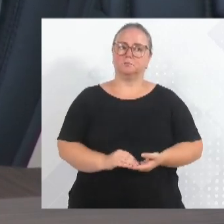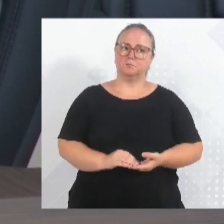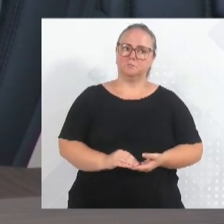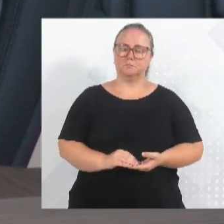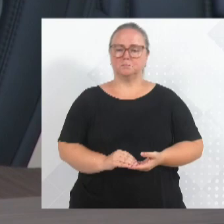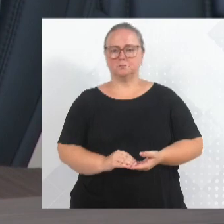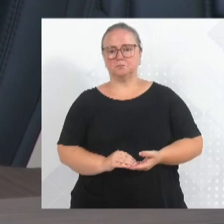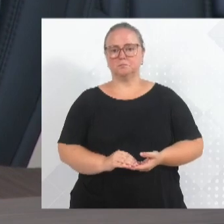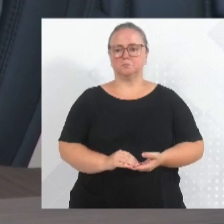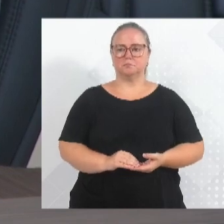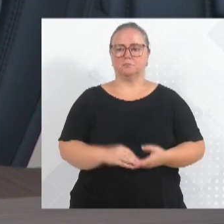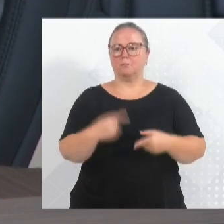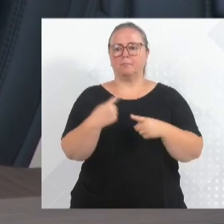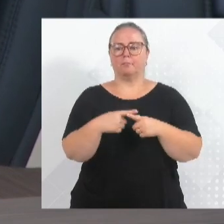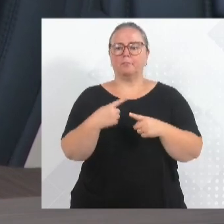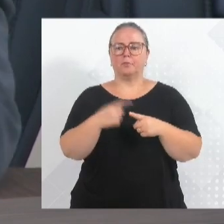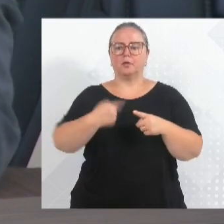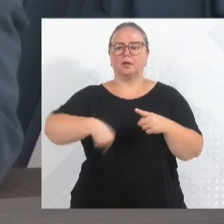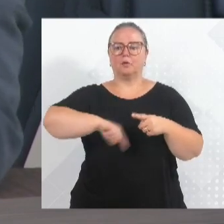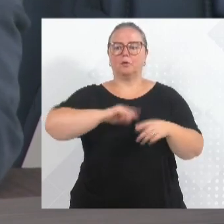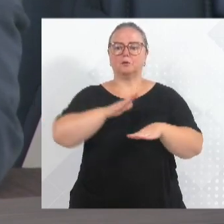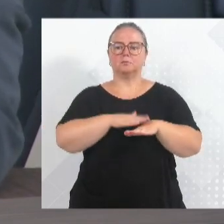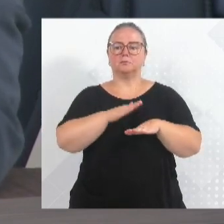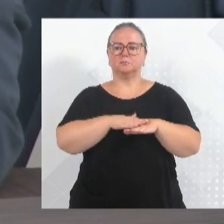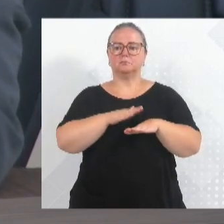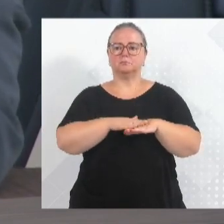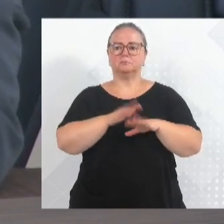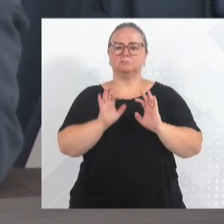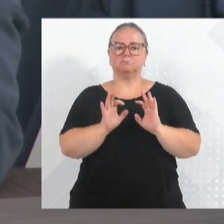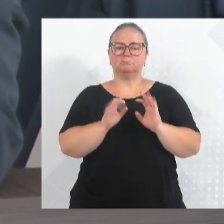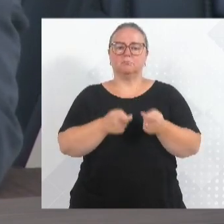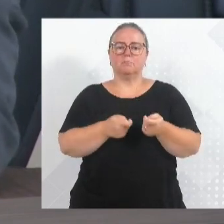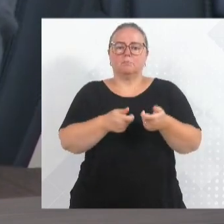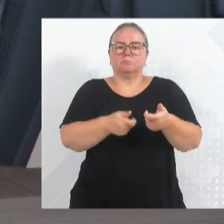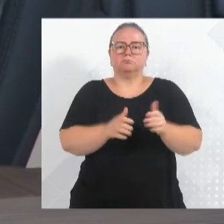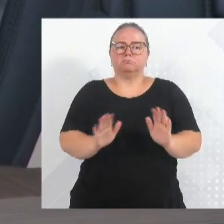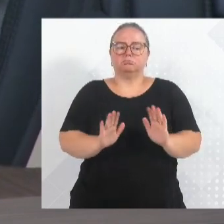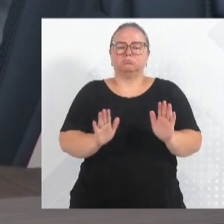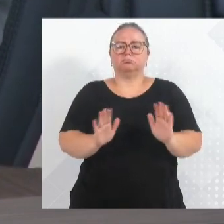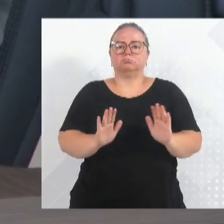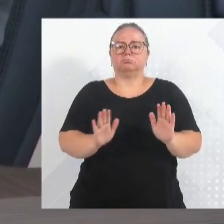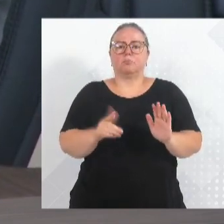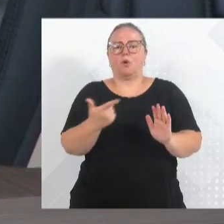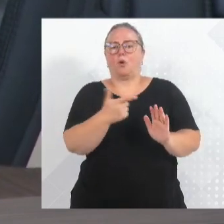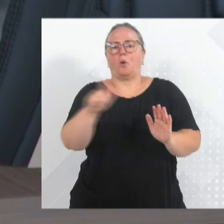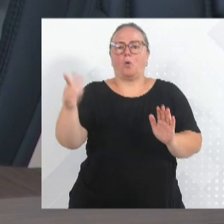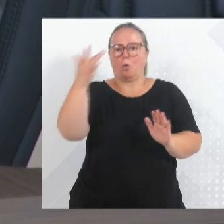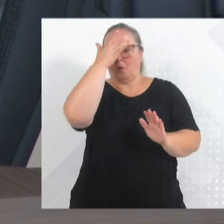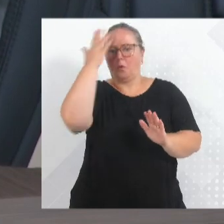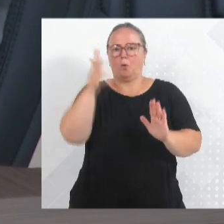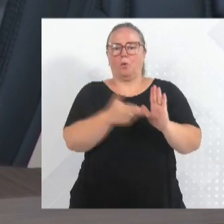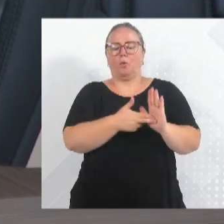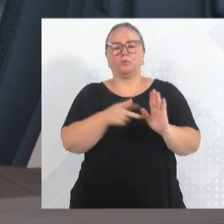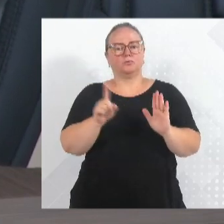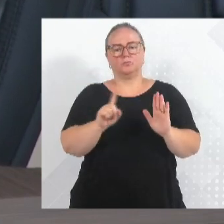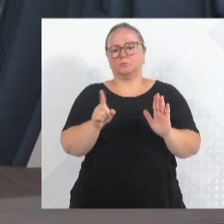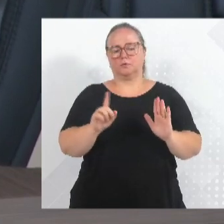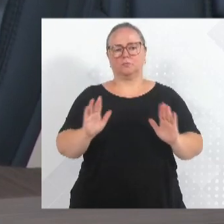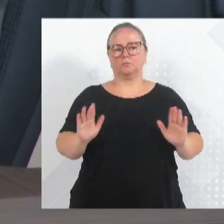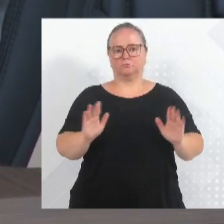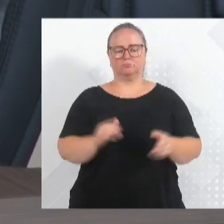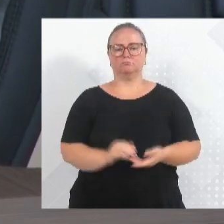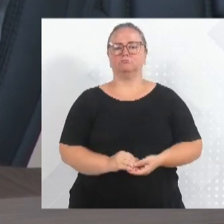o motivo pelo qual se faria uma concessão da água na nossa cidade. Só para ter uma ideia dos